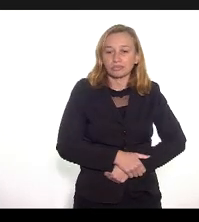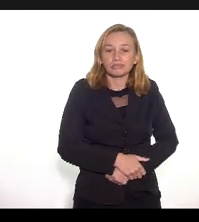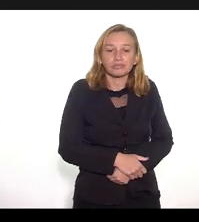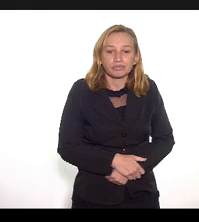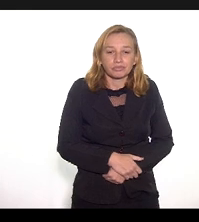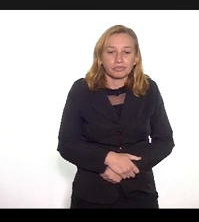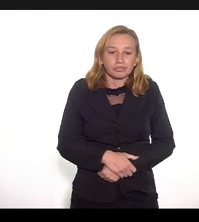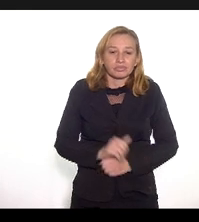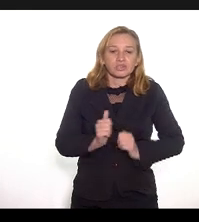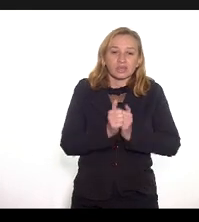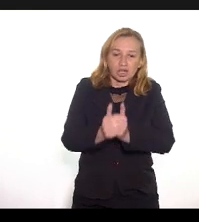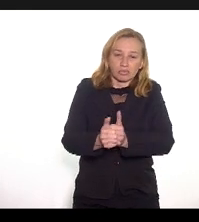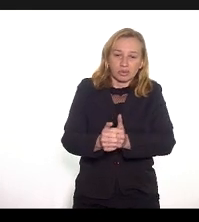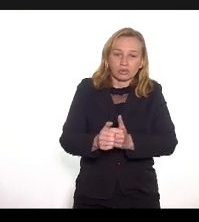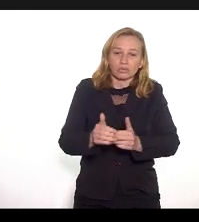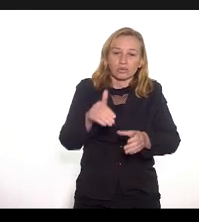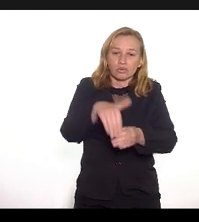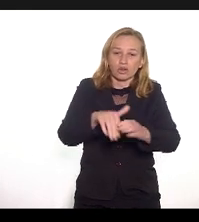Eu lhe encaminho